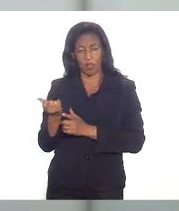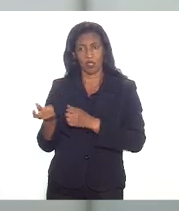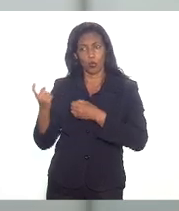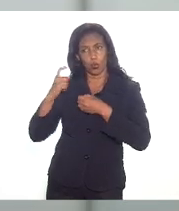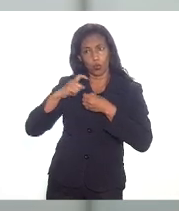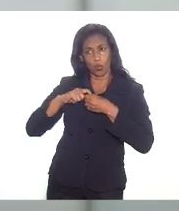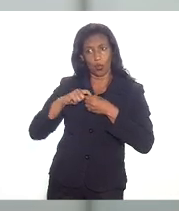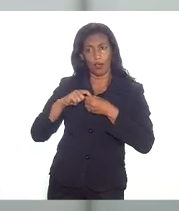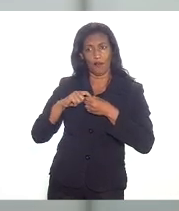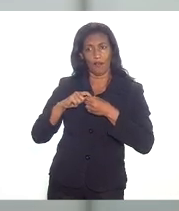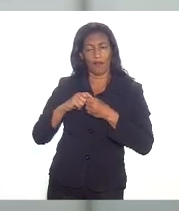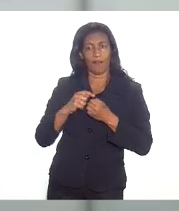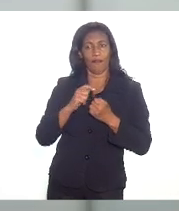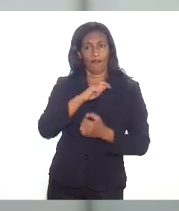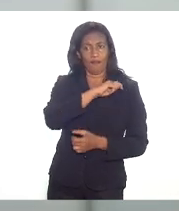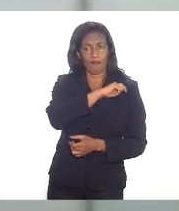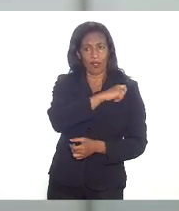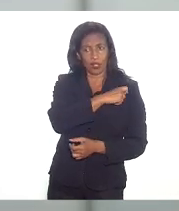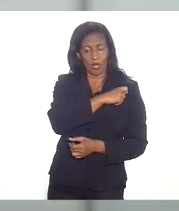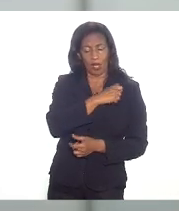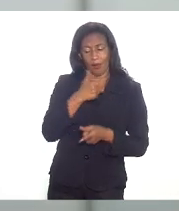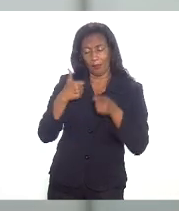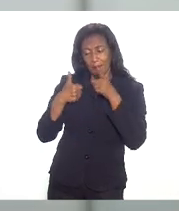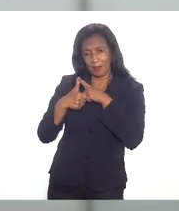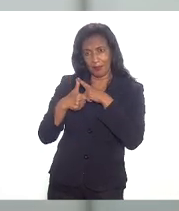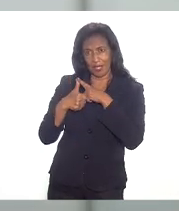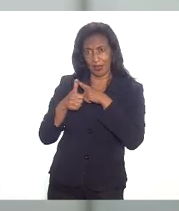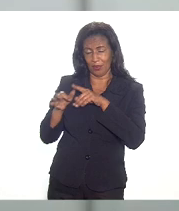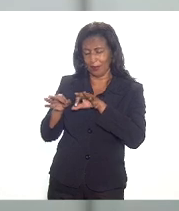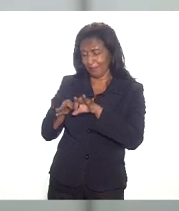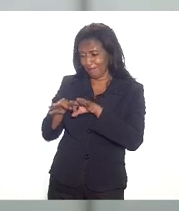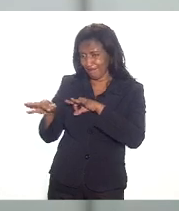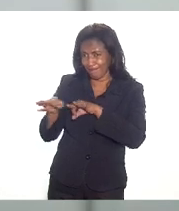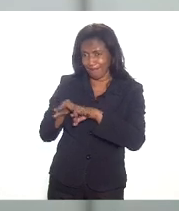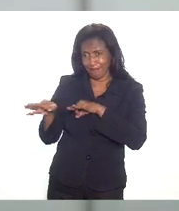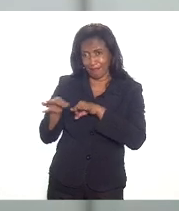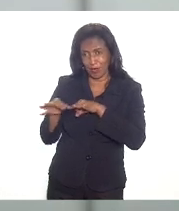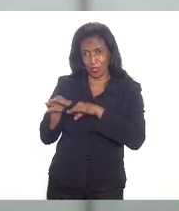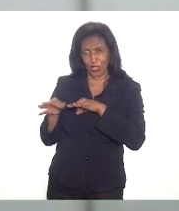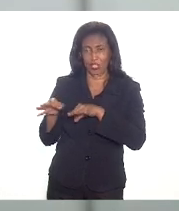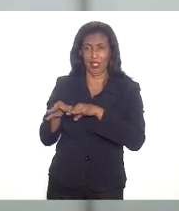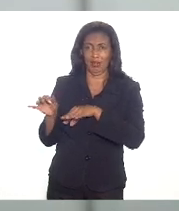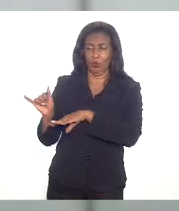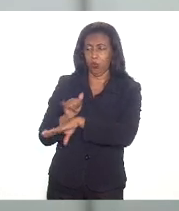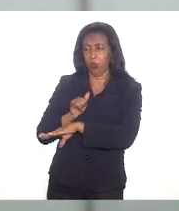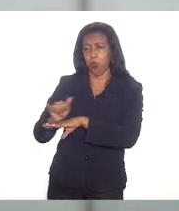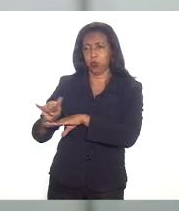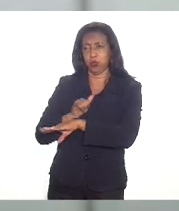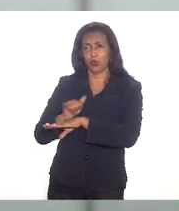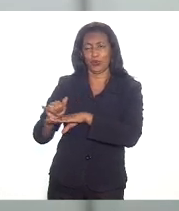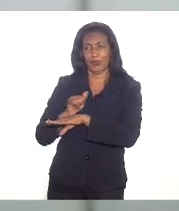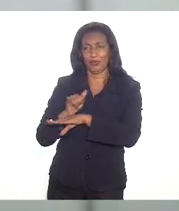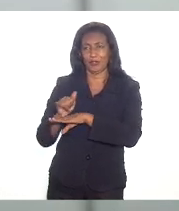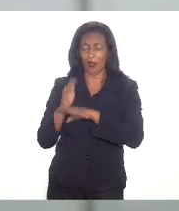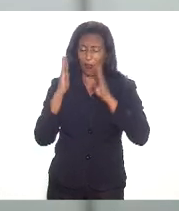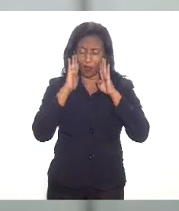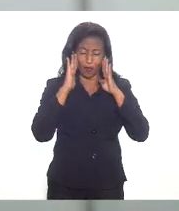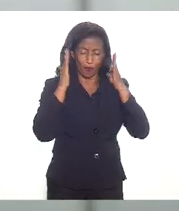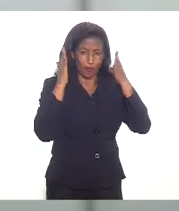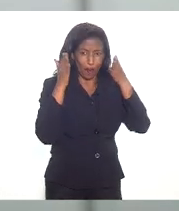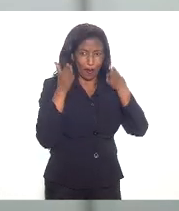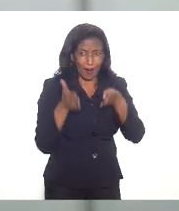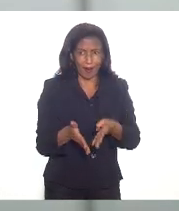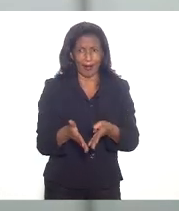é construir um plano estratégico de desenvolvimento. Claro, claro, é óbvio. Respeitado numa matriz de sumo